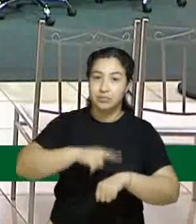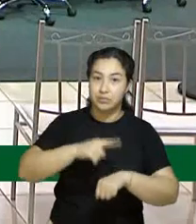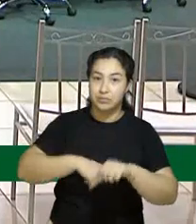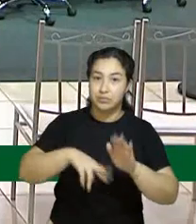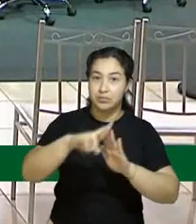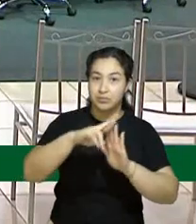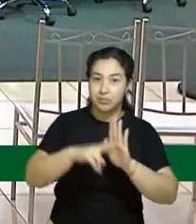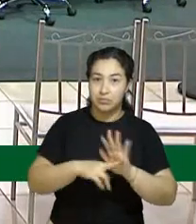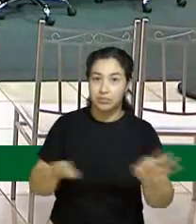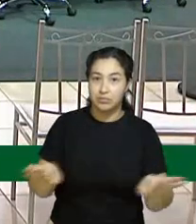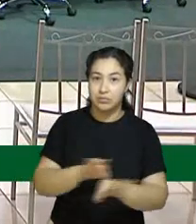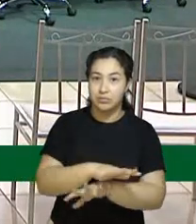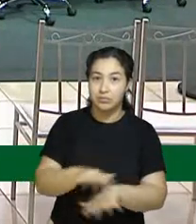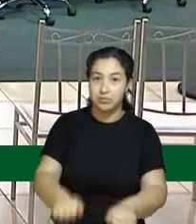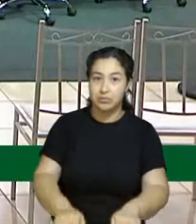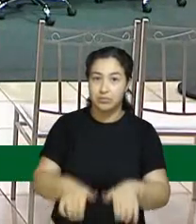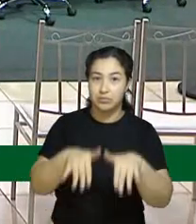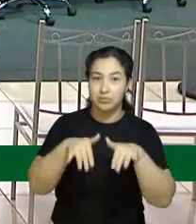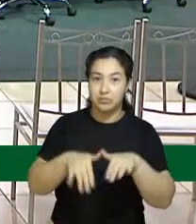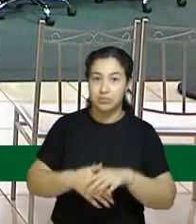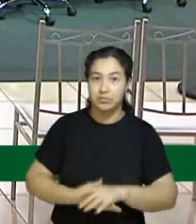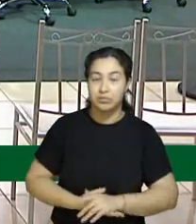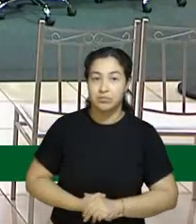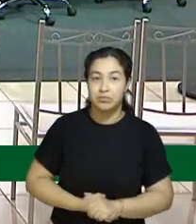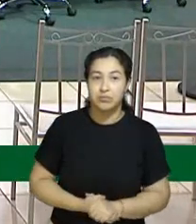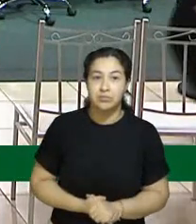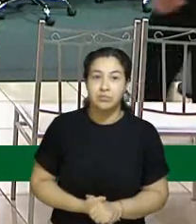horário regimental. Está encerrada a presente sessão.